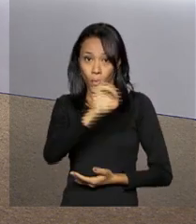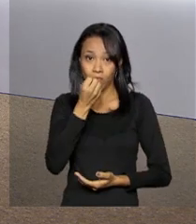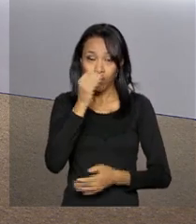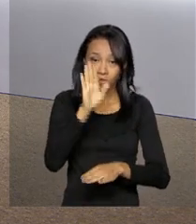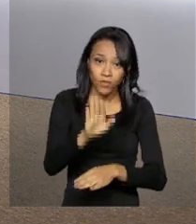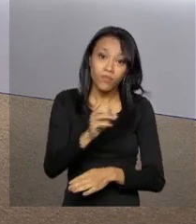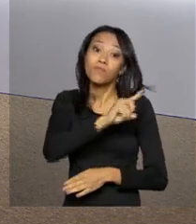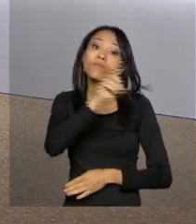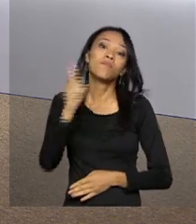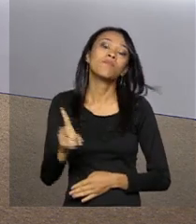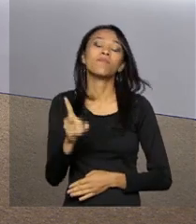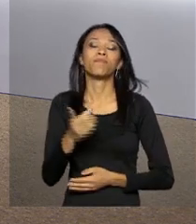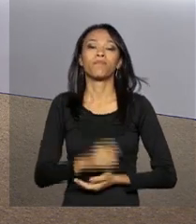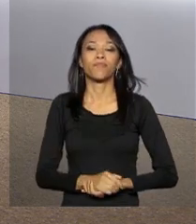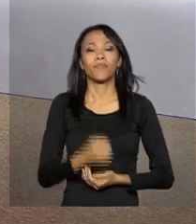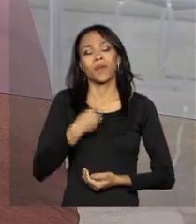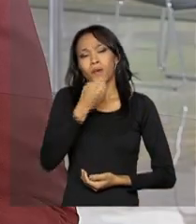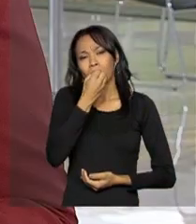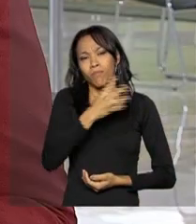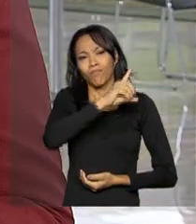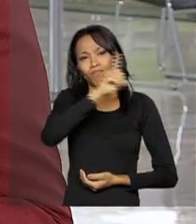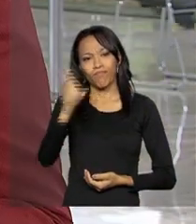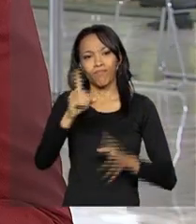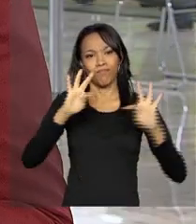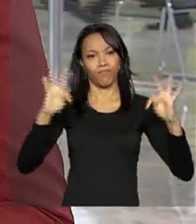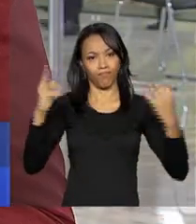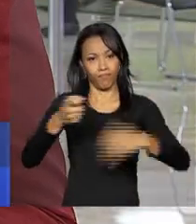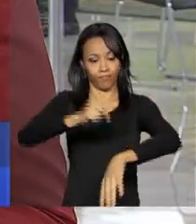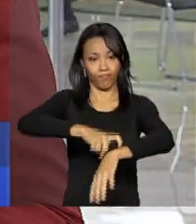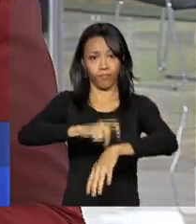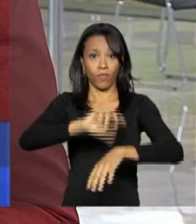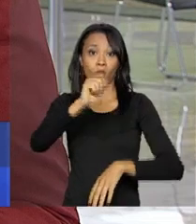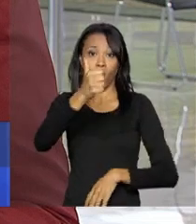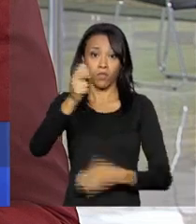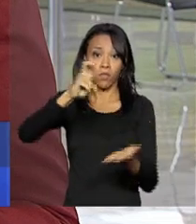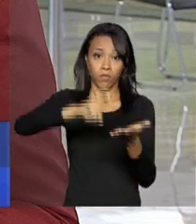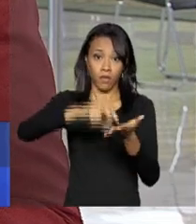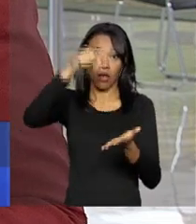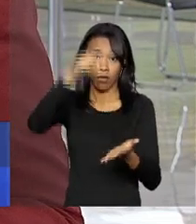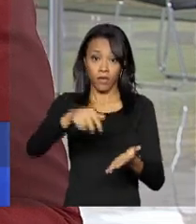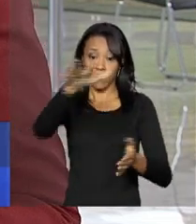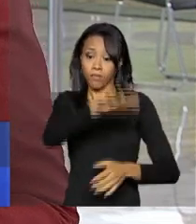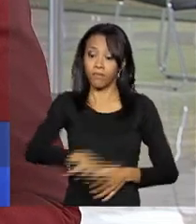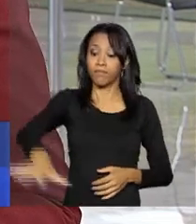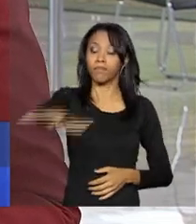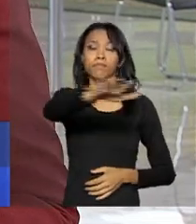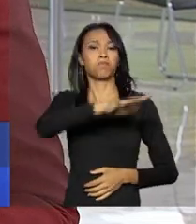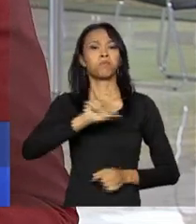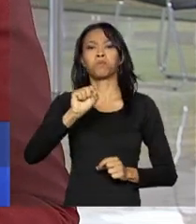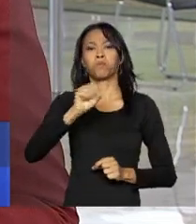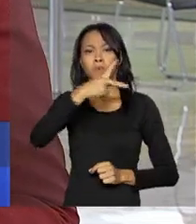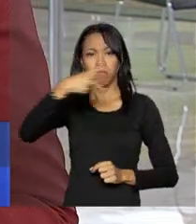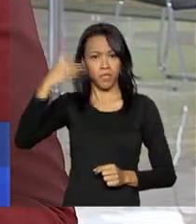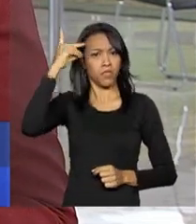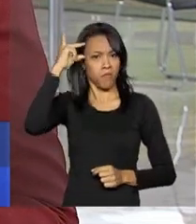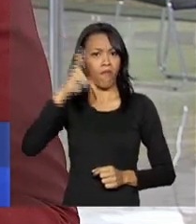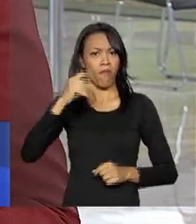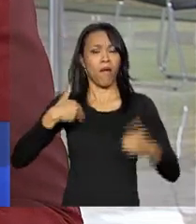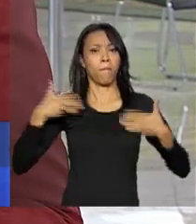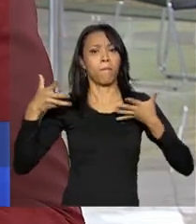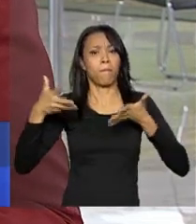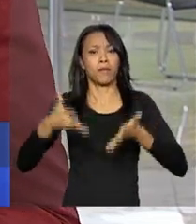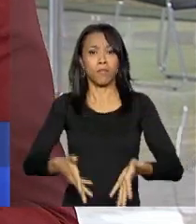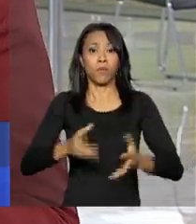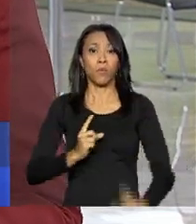dia. Bom dia, Daniele. Bom dia a todos. Às 11 horas da manhã, aqui no Palácio do Planalto, a presidenta Dilma Rousseff participa do encontro